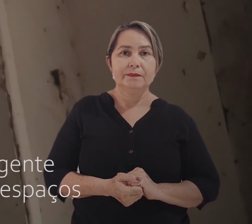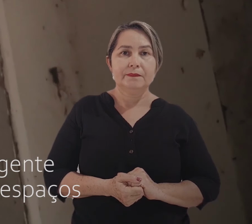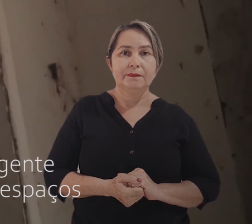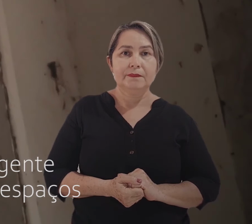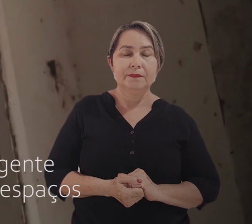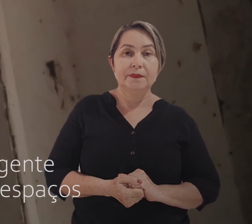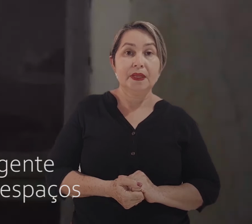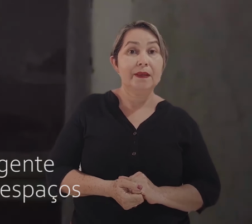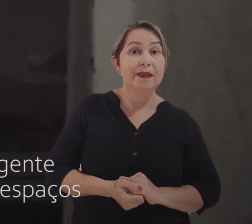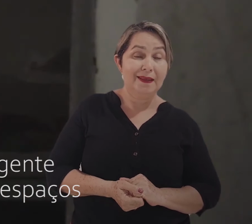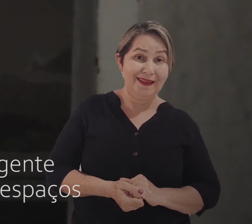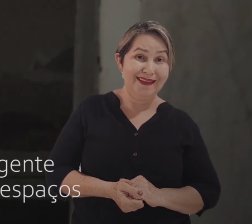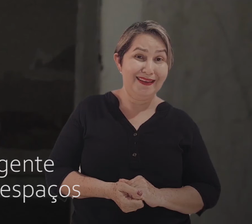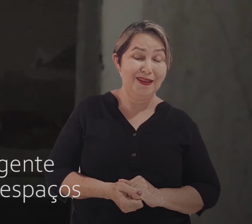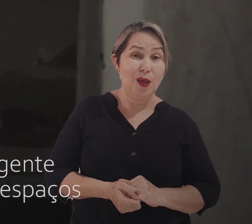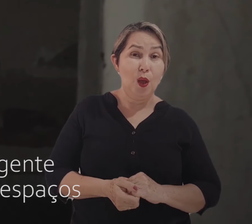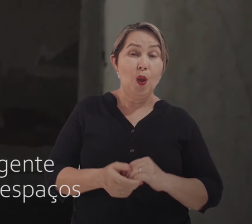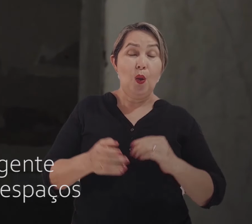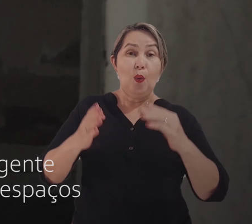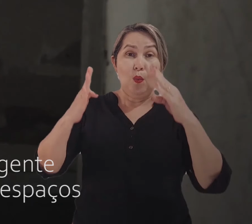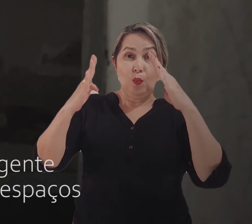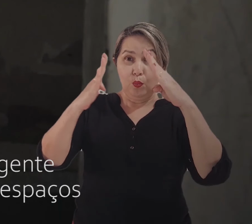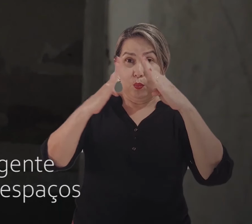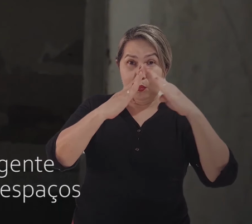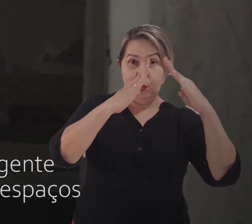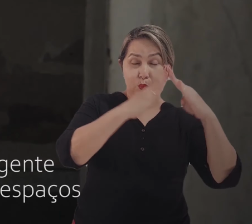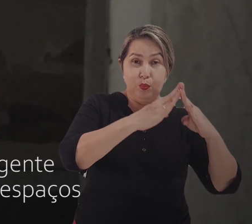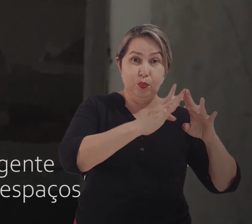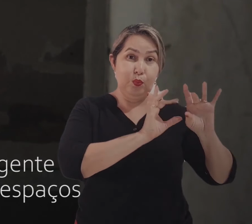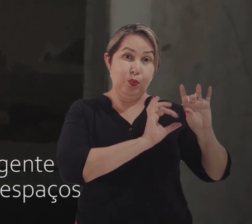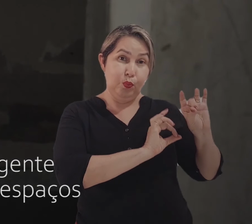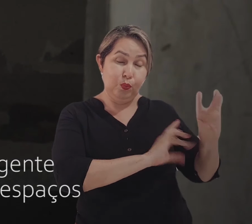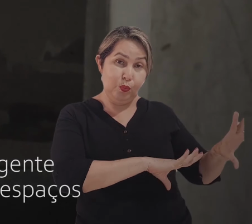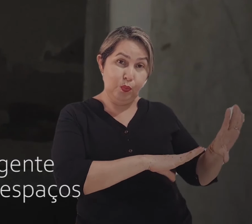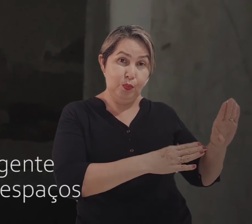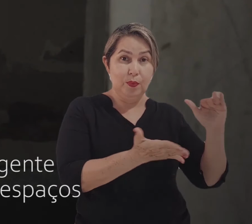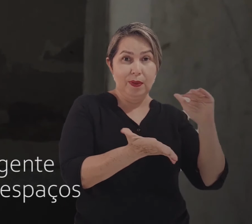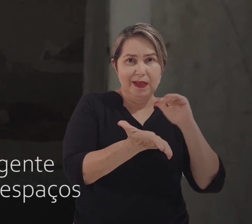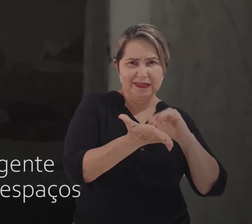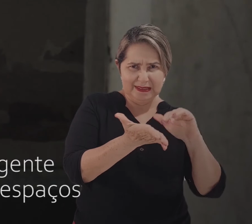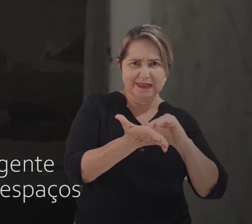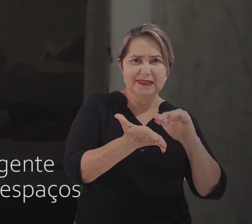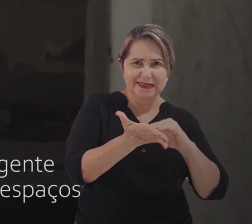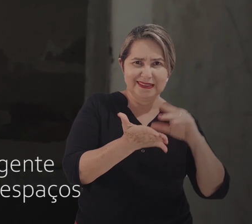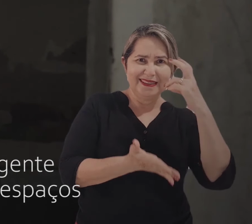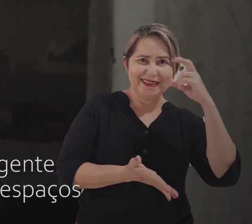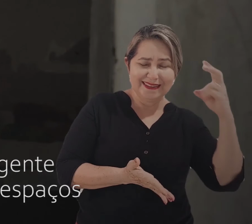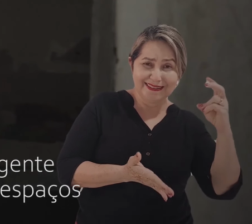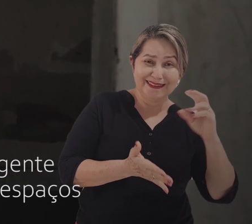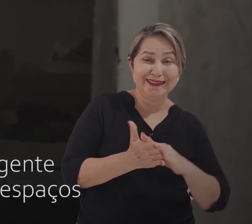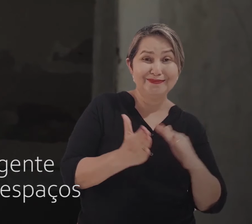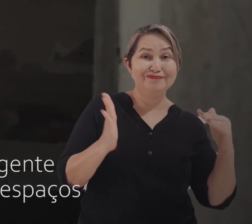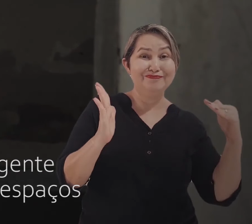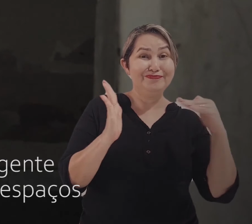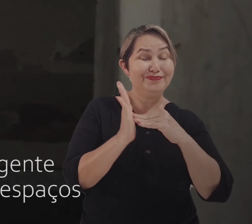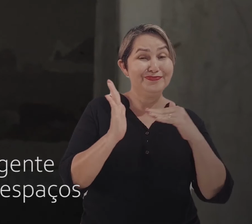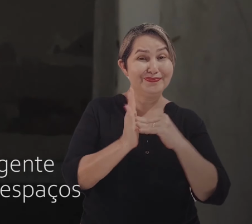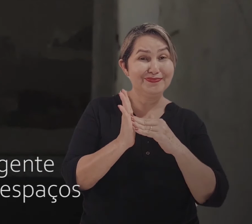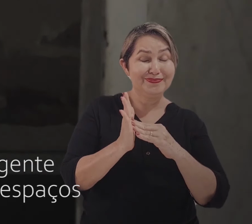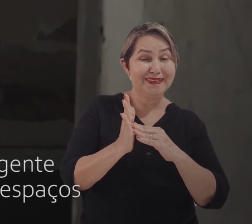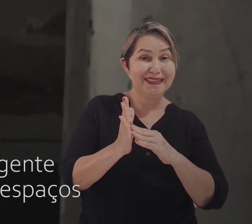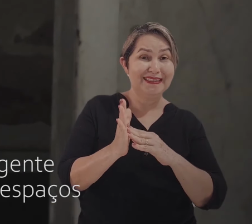a grande maioria desses casarios, eles estão abandonados. É, a nossa secretaria, a gente tem uma certa limitação, tanto no corpo técnico,